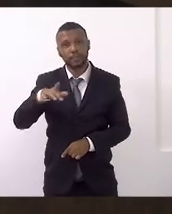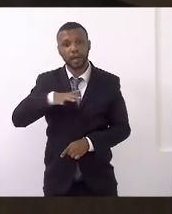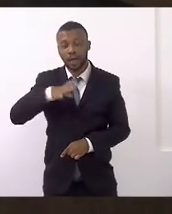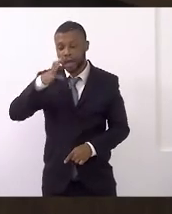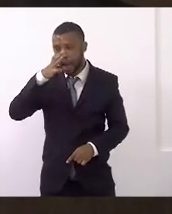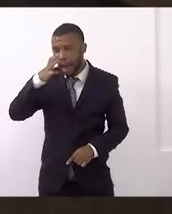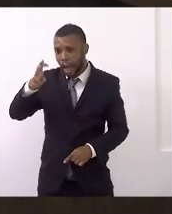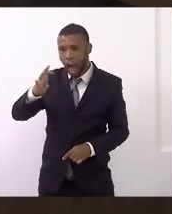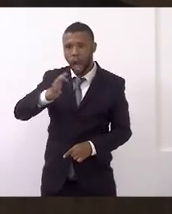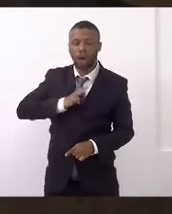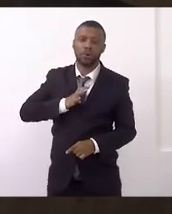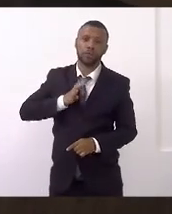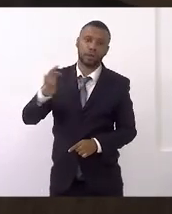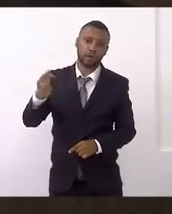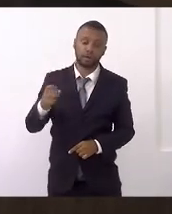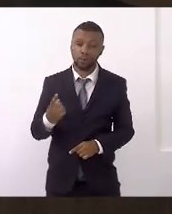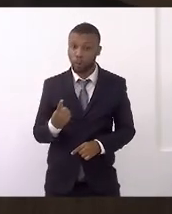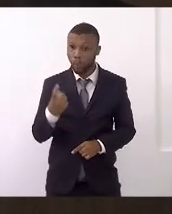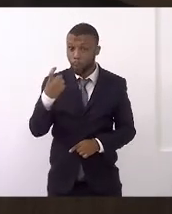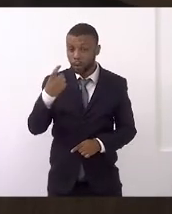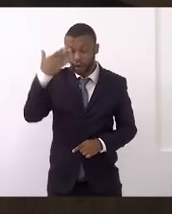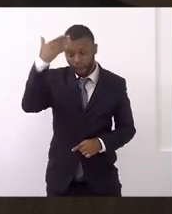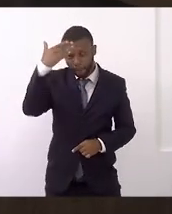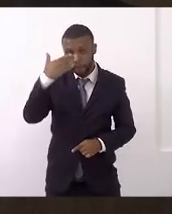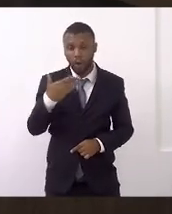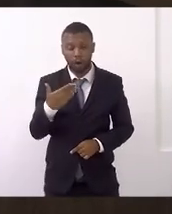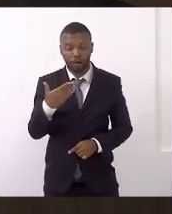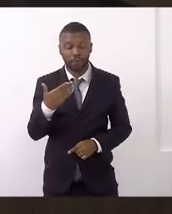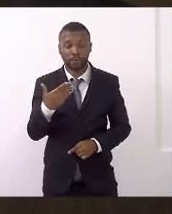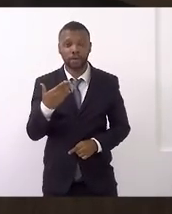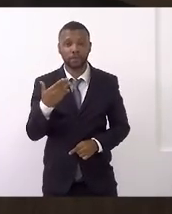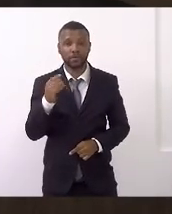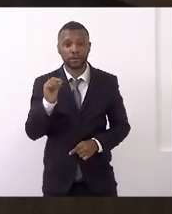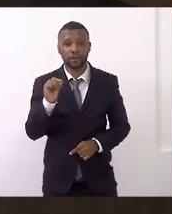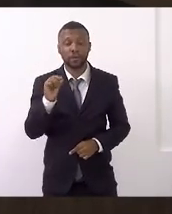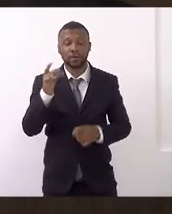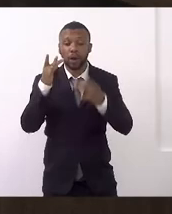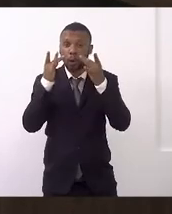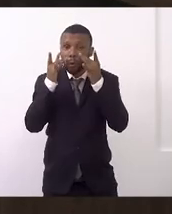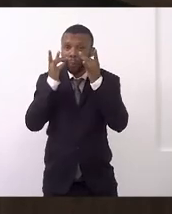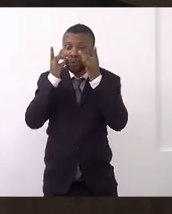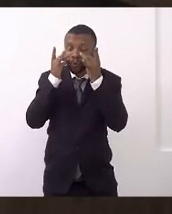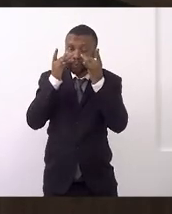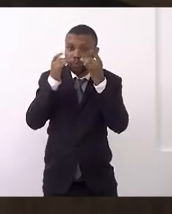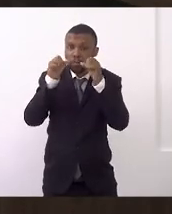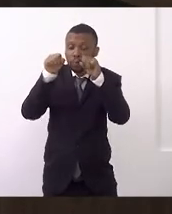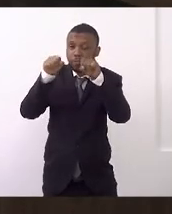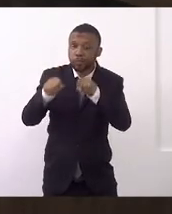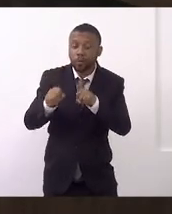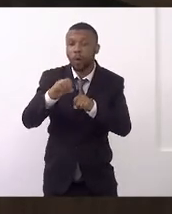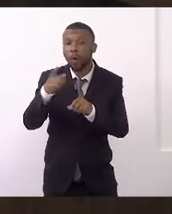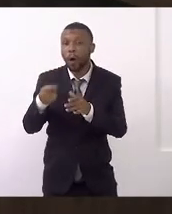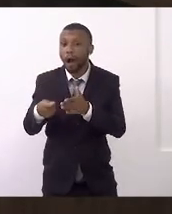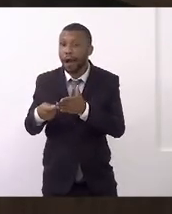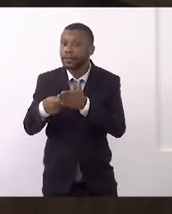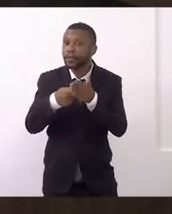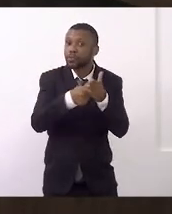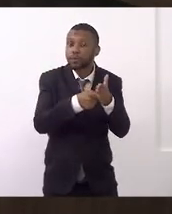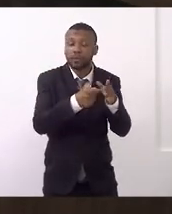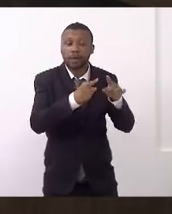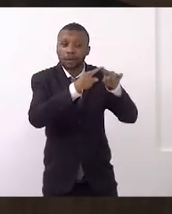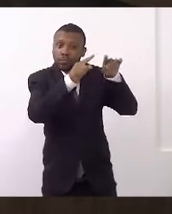acusados, tendo como único elemento de prova o testemunho ou a denúncia de outro agente